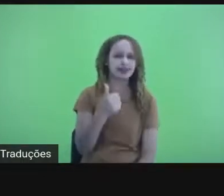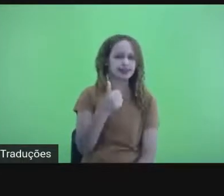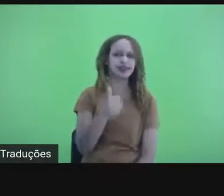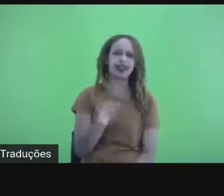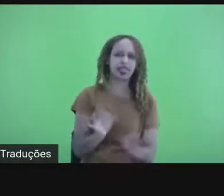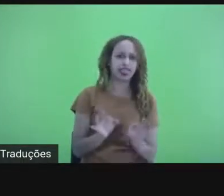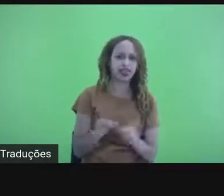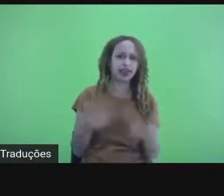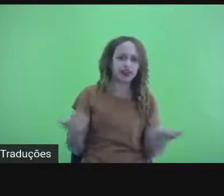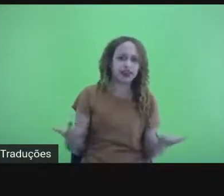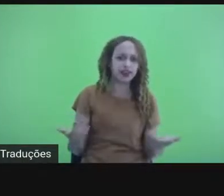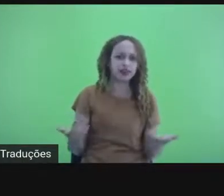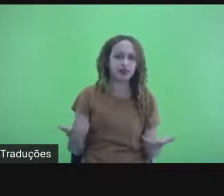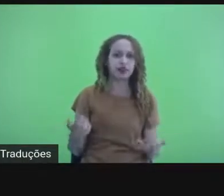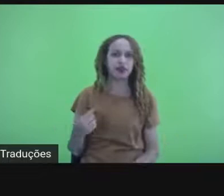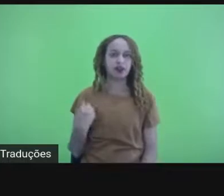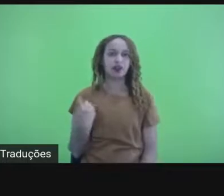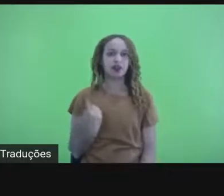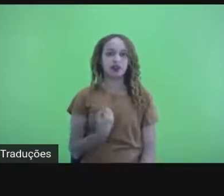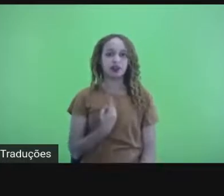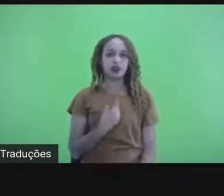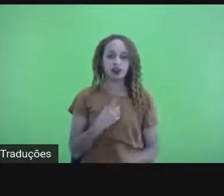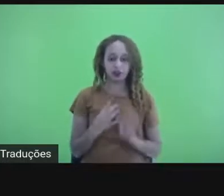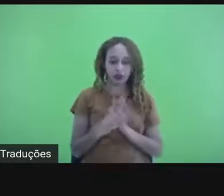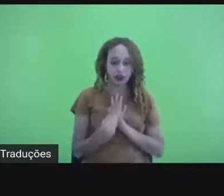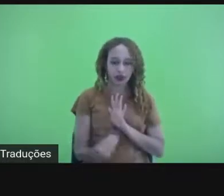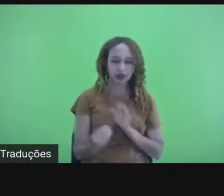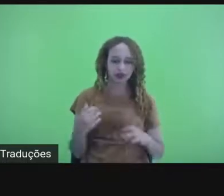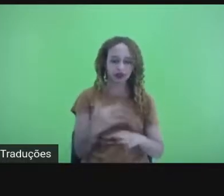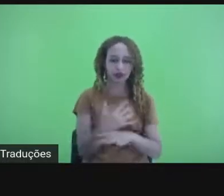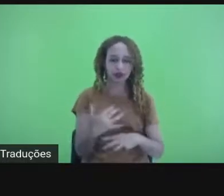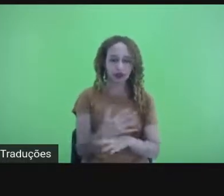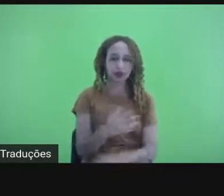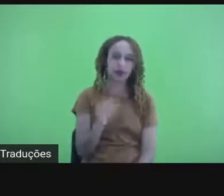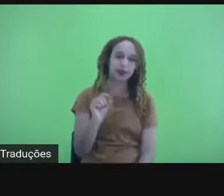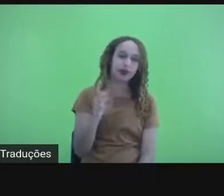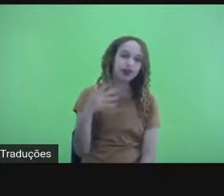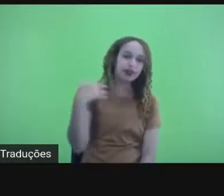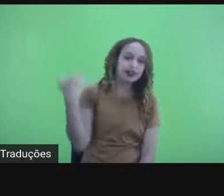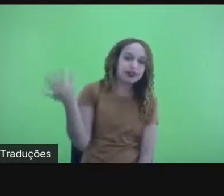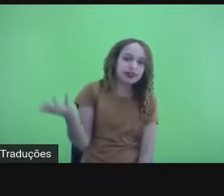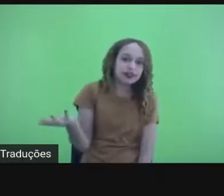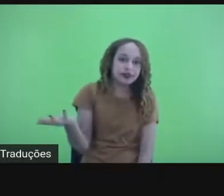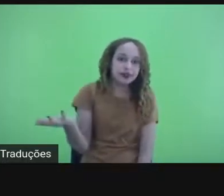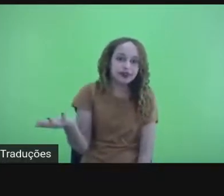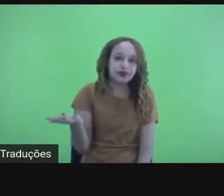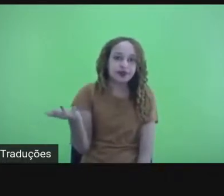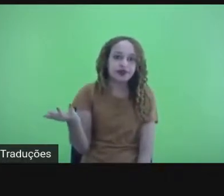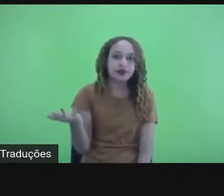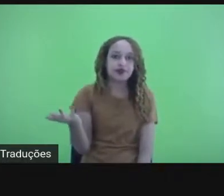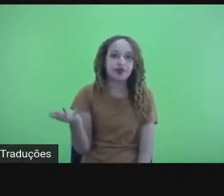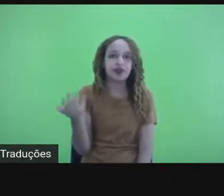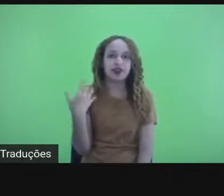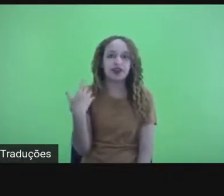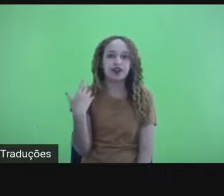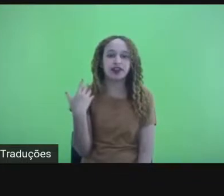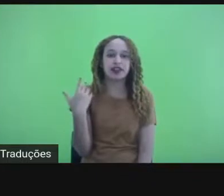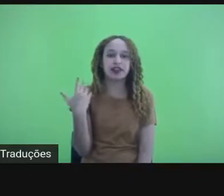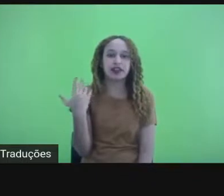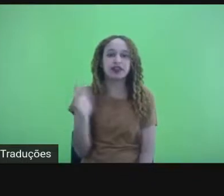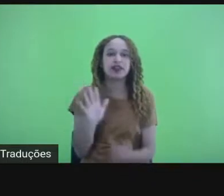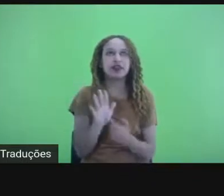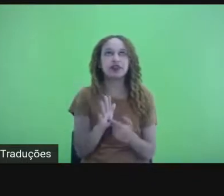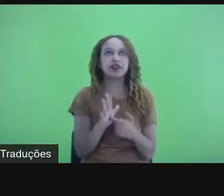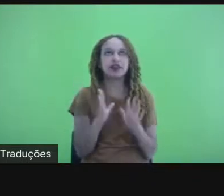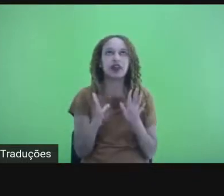cidades. A gente vem de a gente tem um modelo de cidades que é uma centelha dos